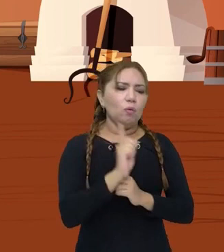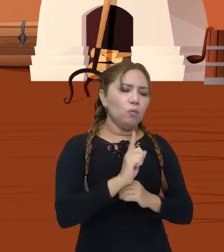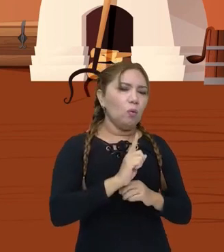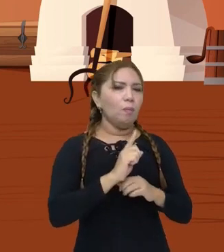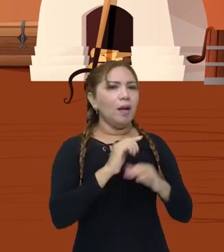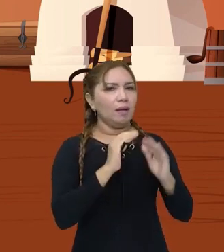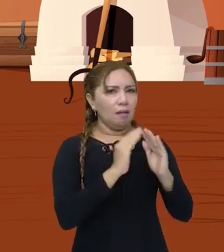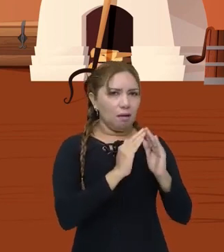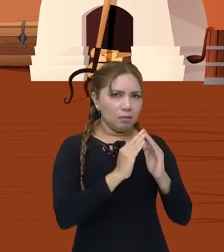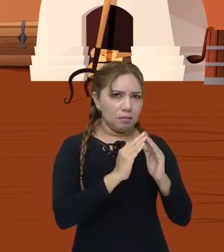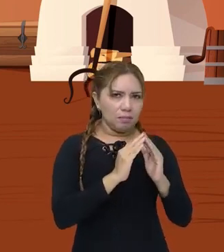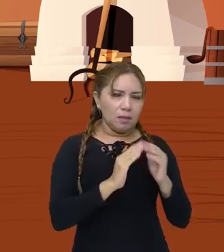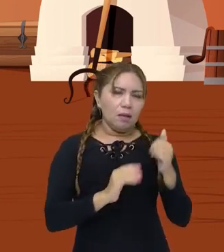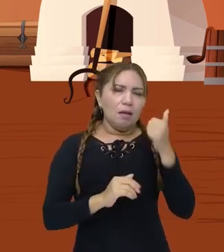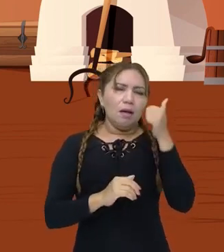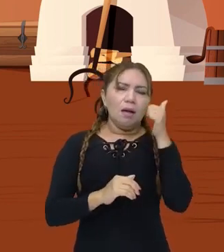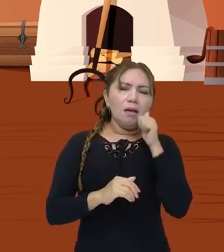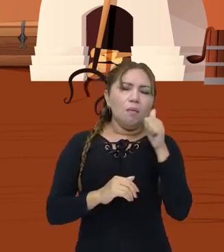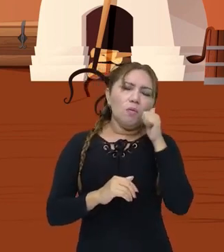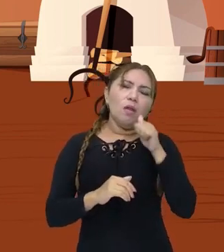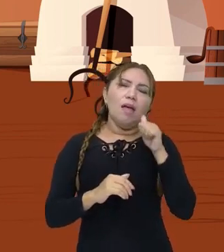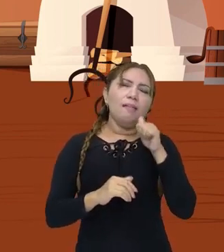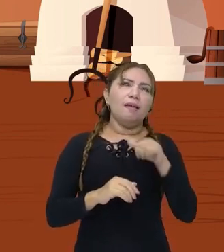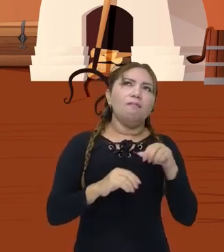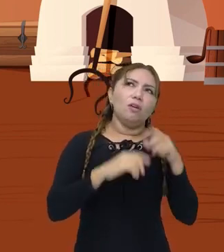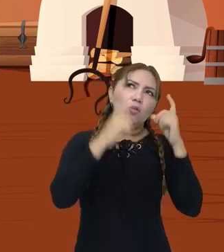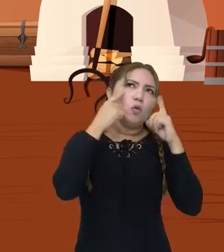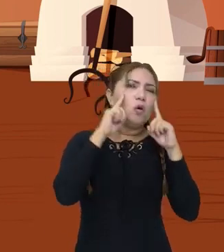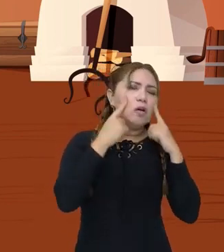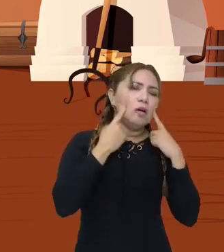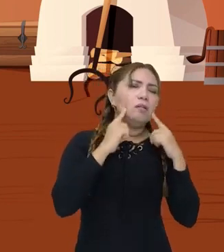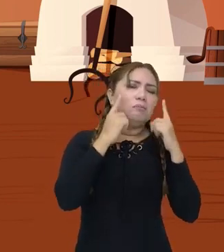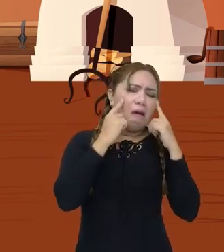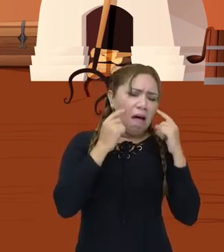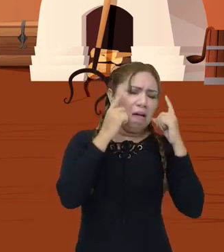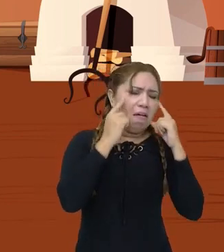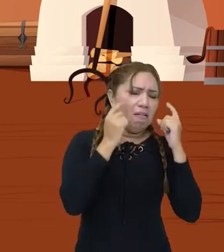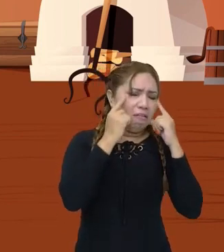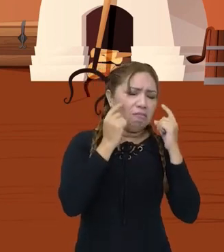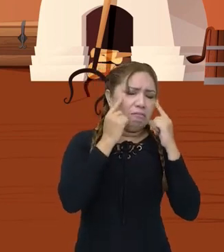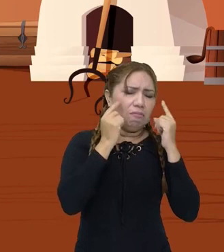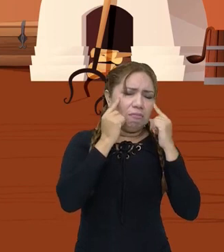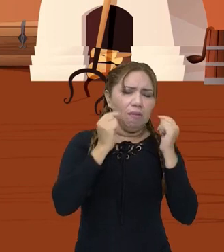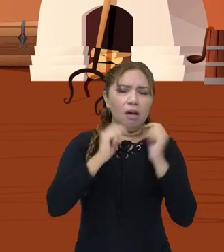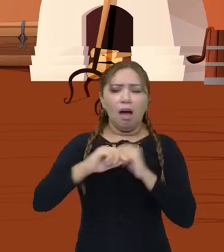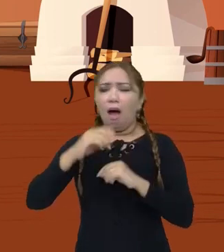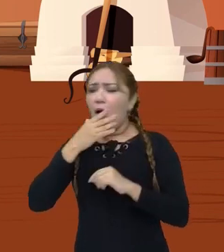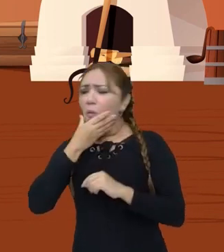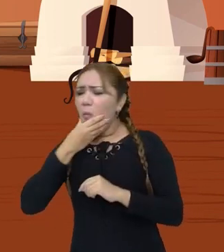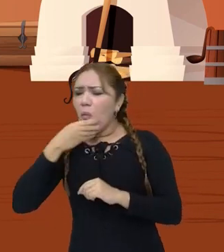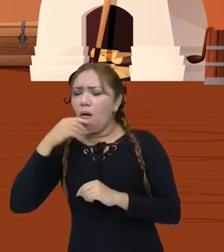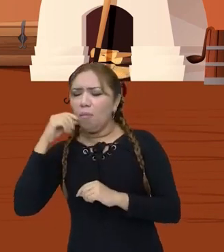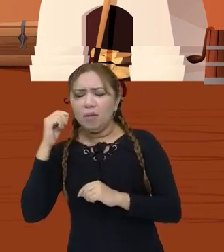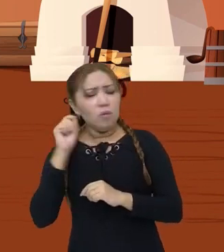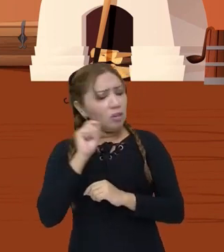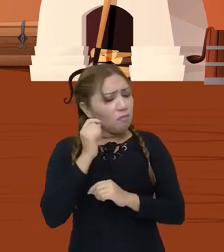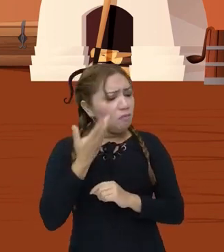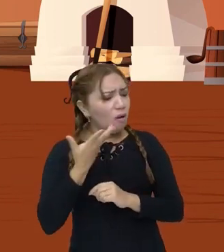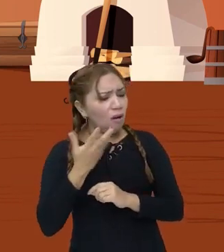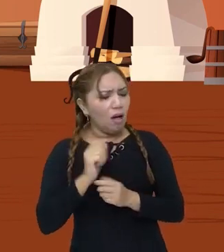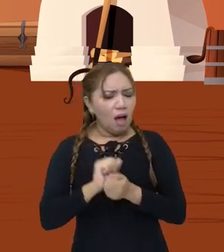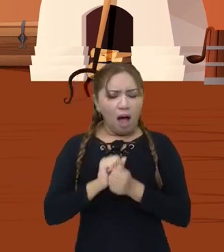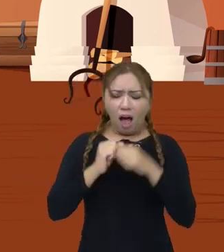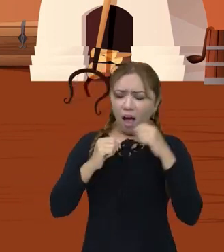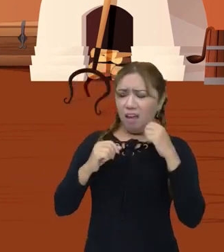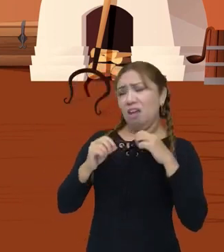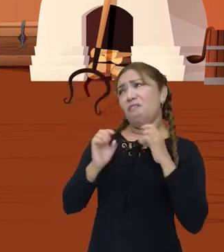disse, homem, eu vendi seu anel, mas olha, temos muito ouro,